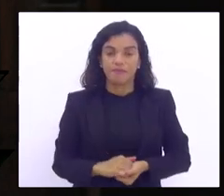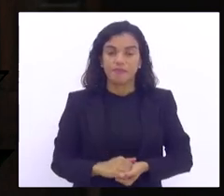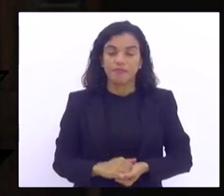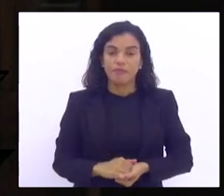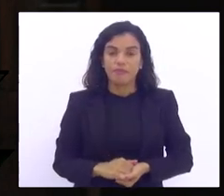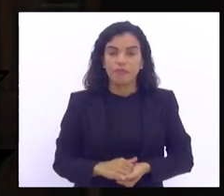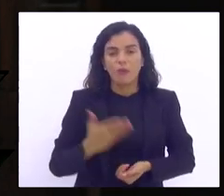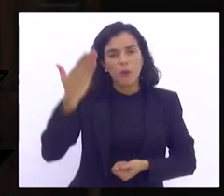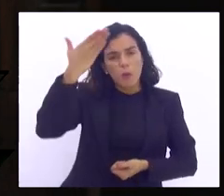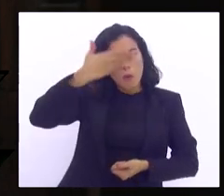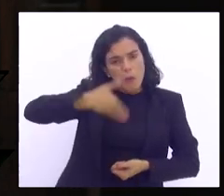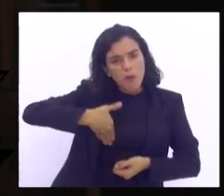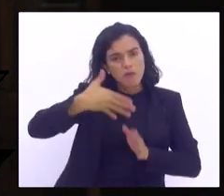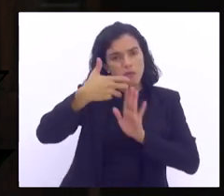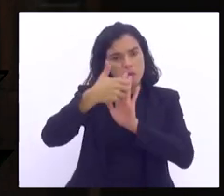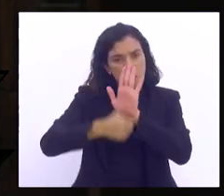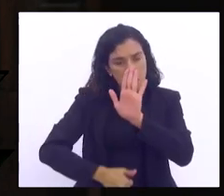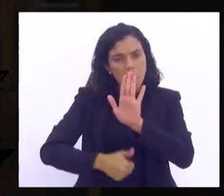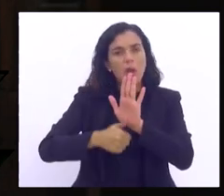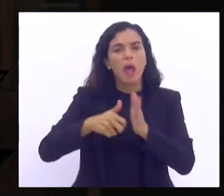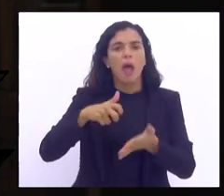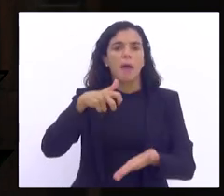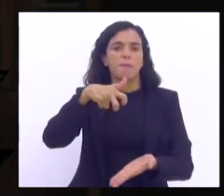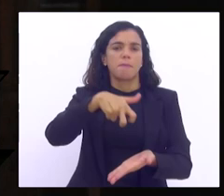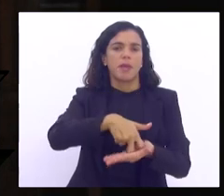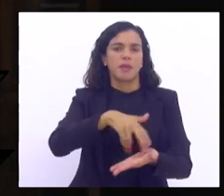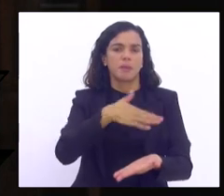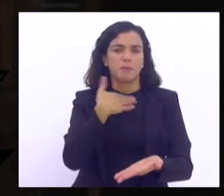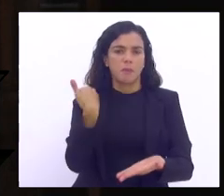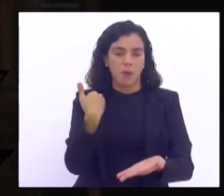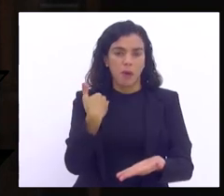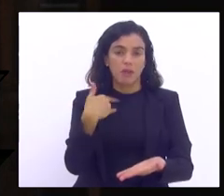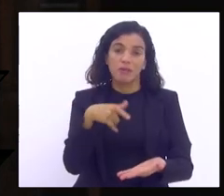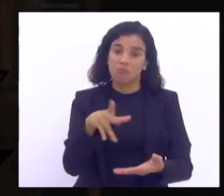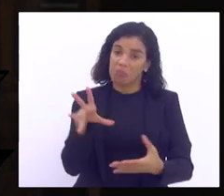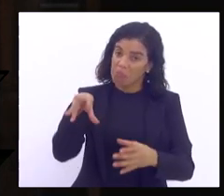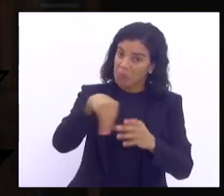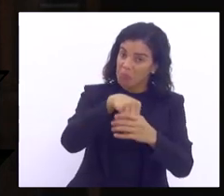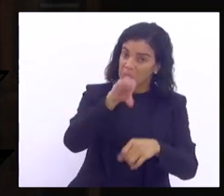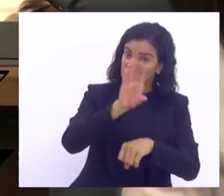Com a aprovação do aborto, a pena de morte vem a ser constituída.